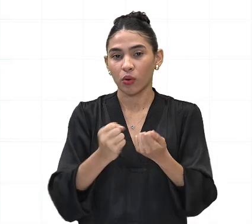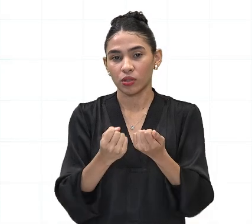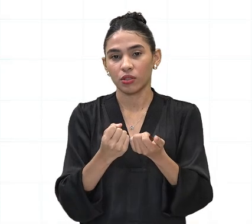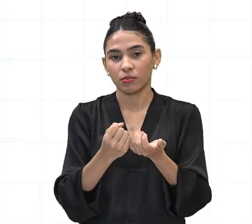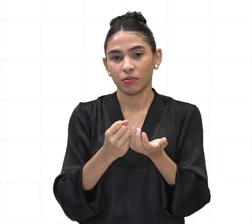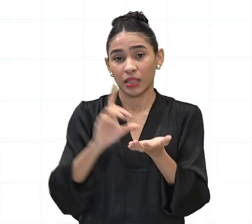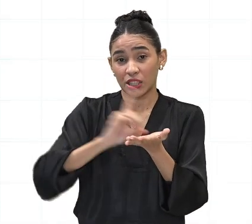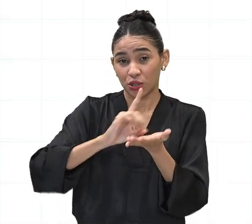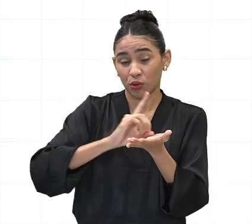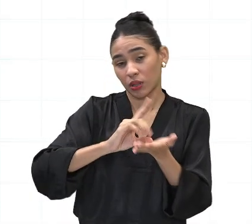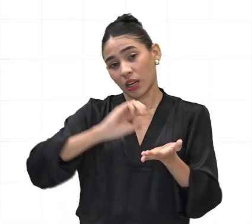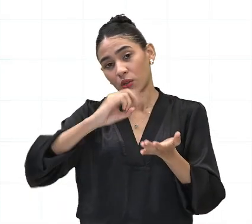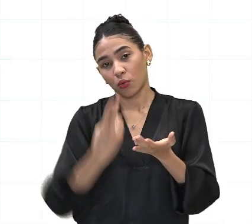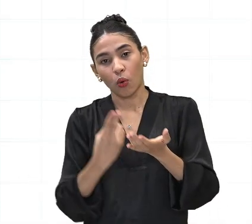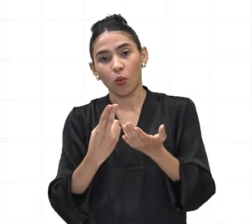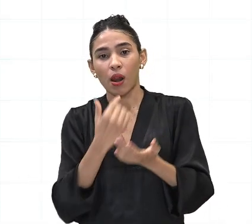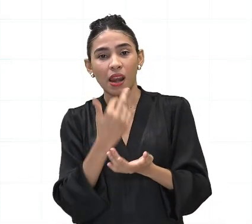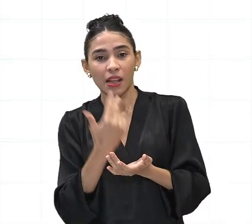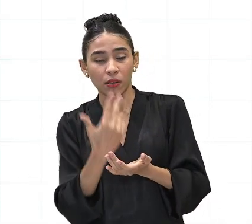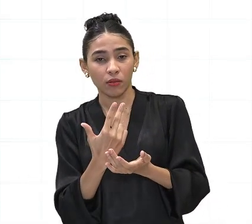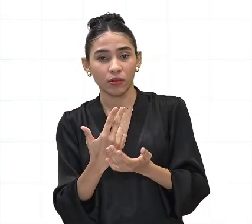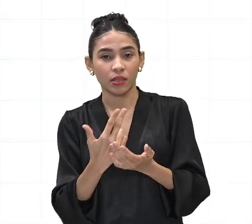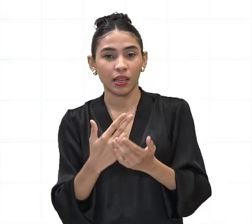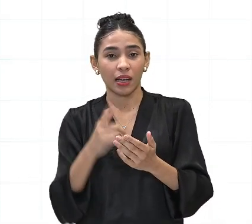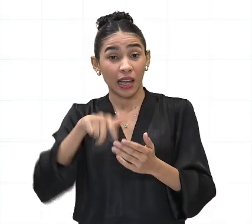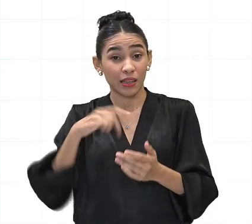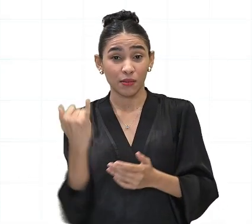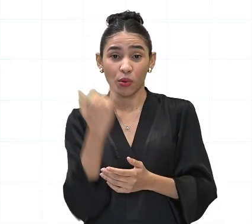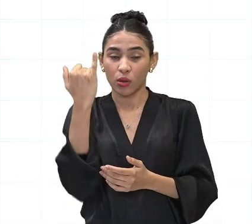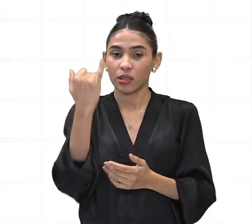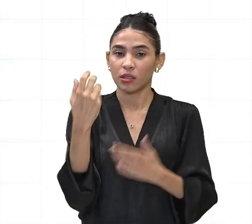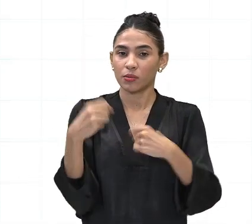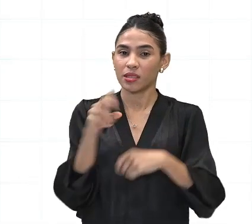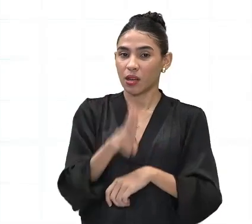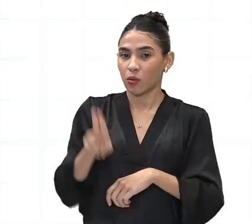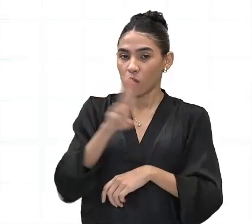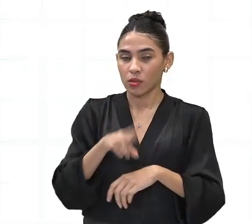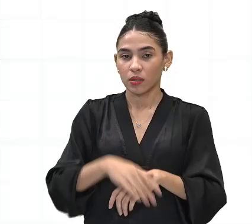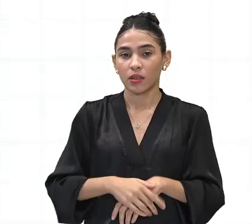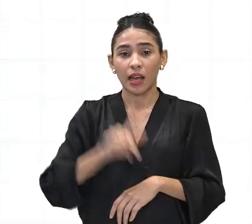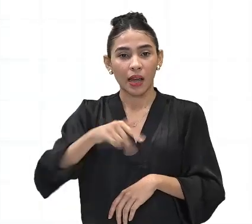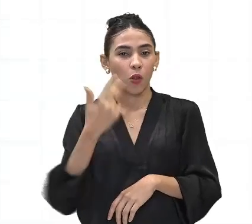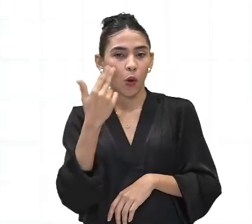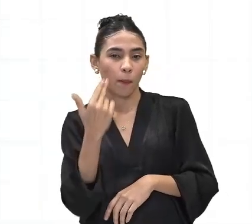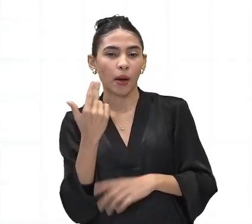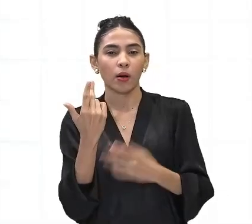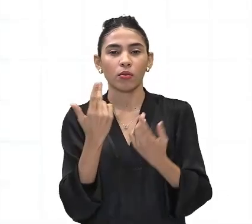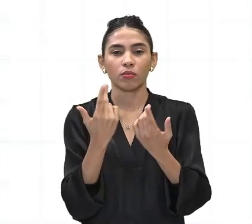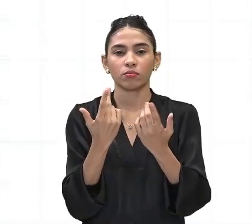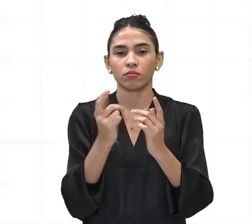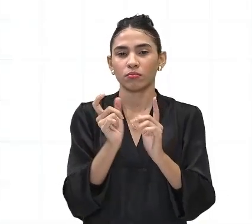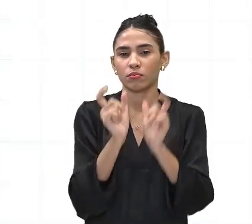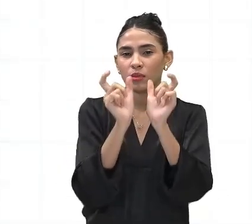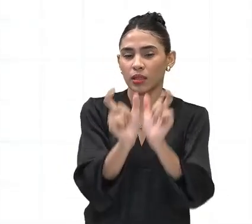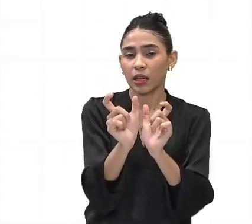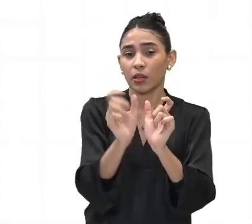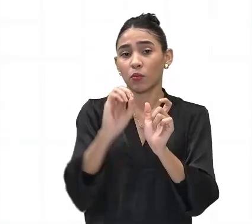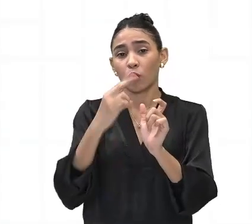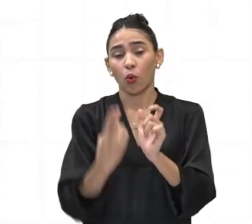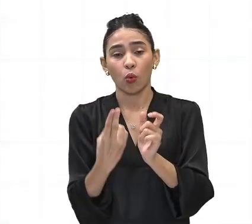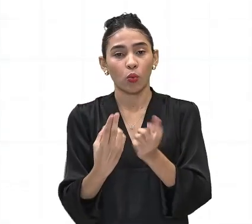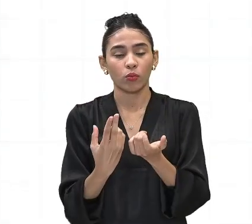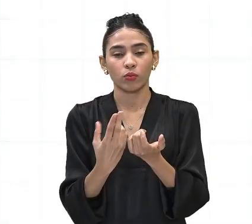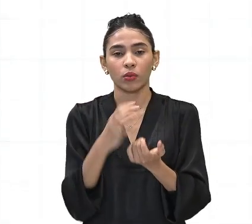Então é importante que tenha também um uso. É comum o aparecimento de um termo ou expressão equivalente, como